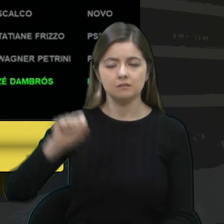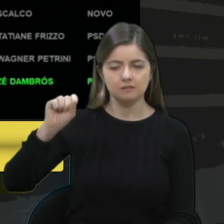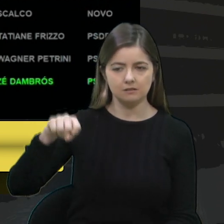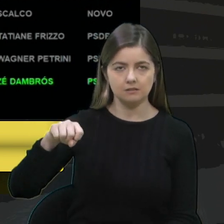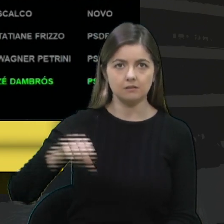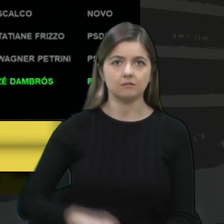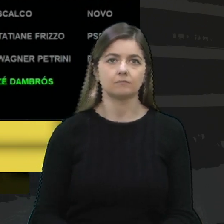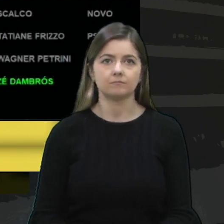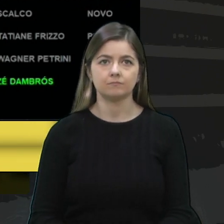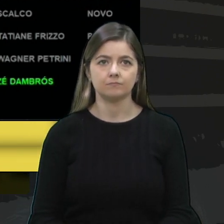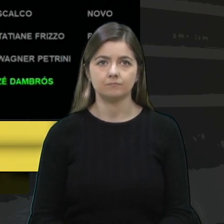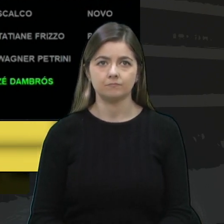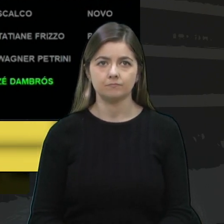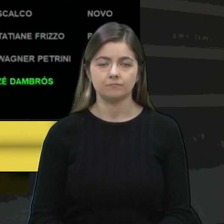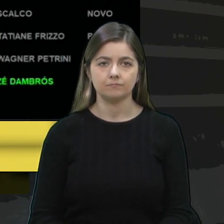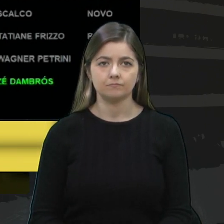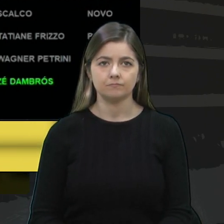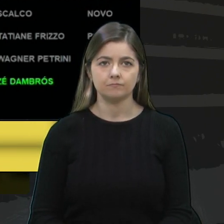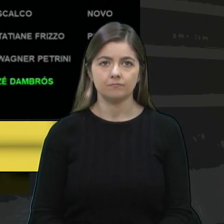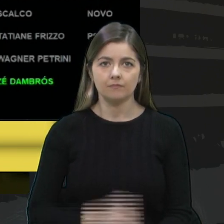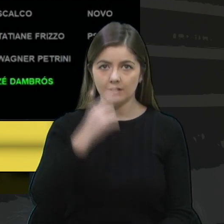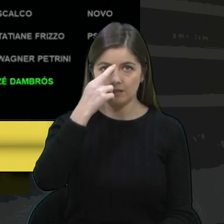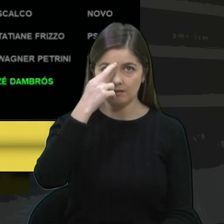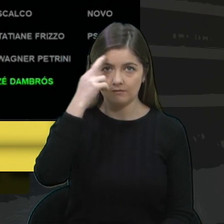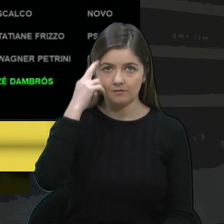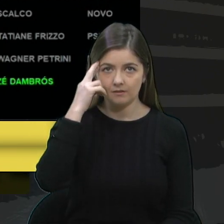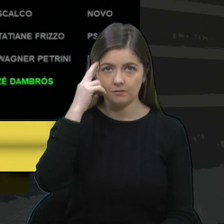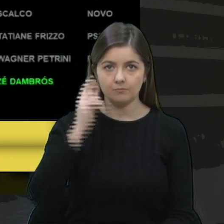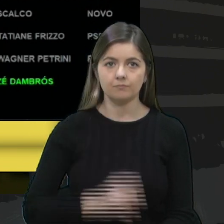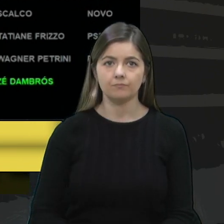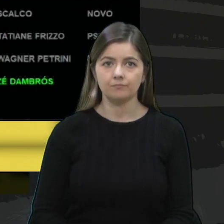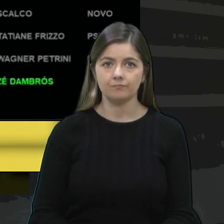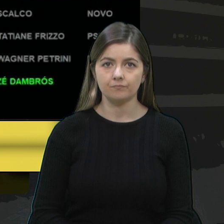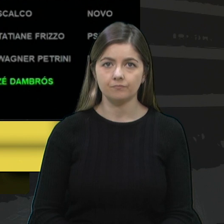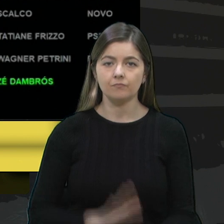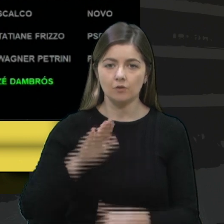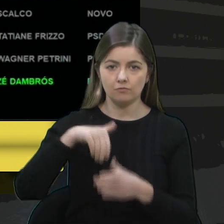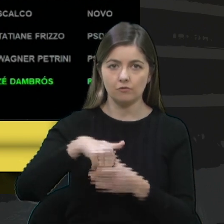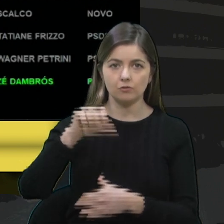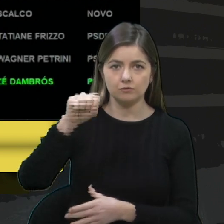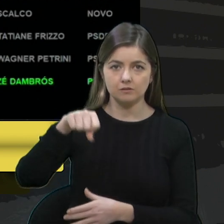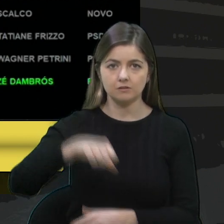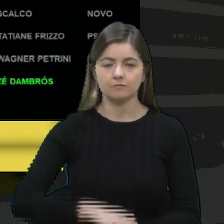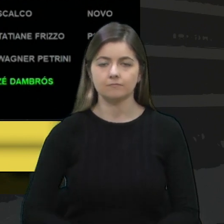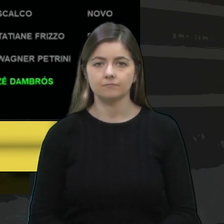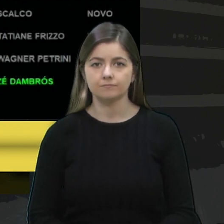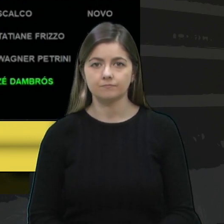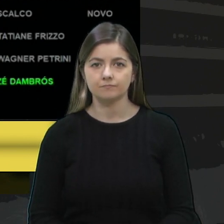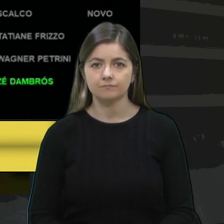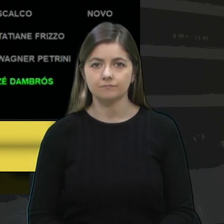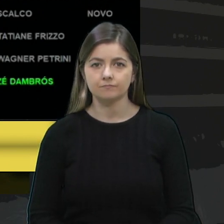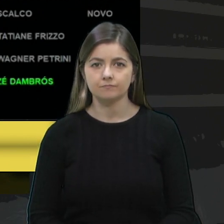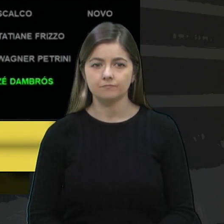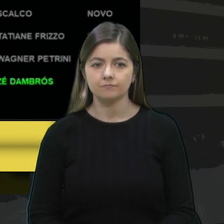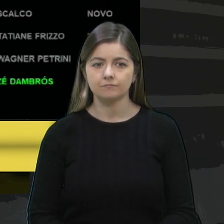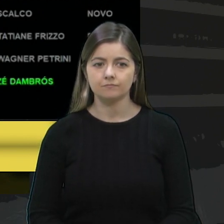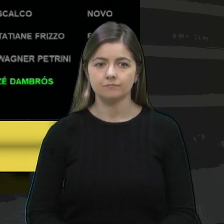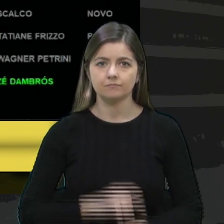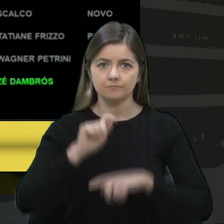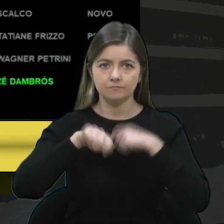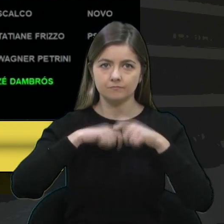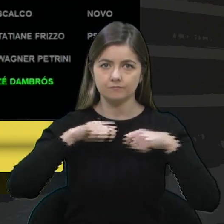senhor presidente. Vota sim, vereador Rafael Bueno. Eu voto sim, presidente. Vota sim, vereador Ricardo